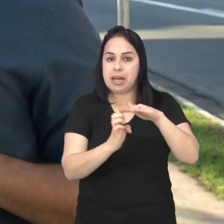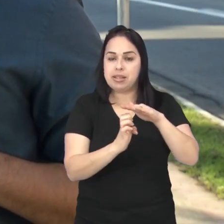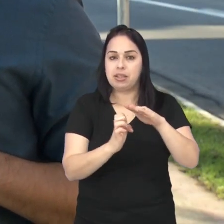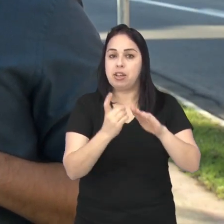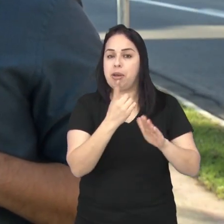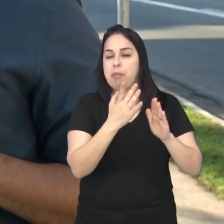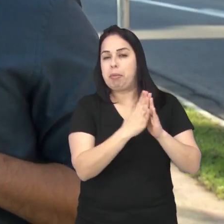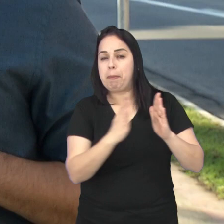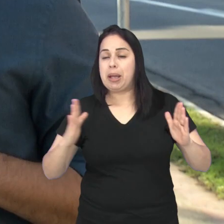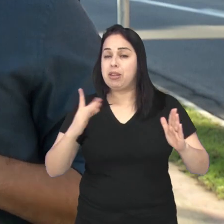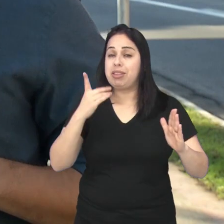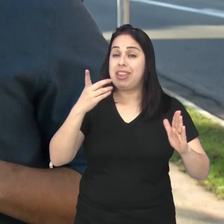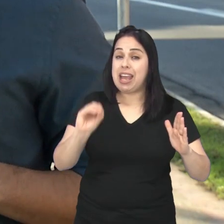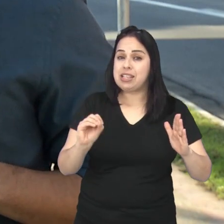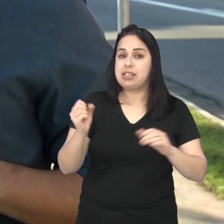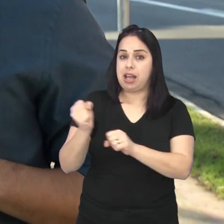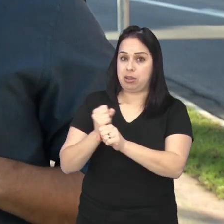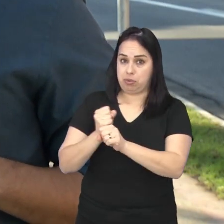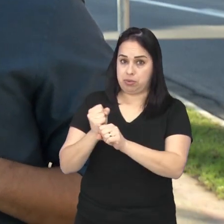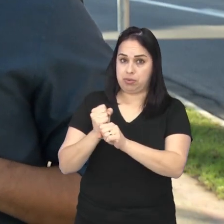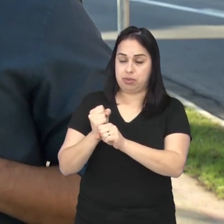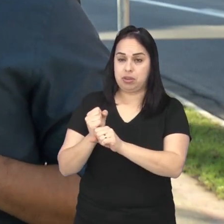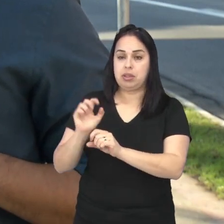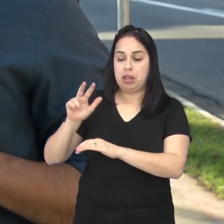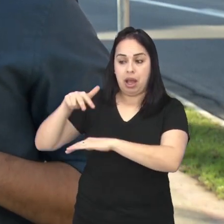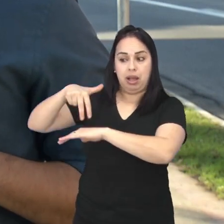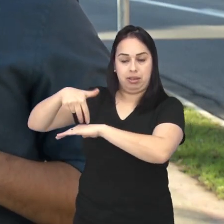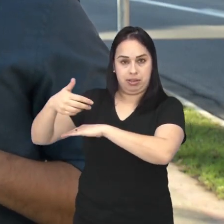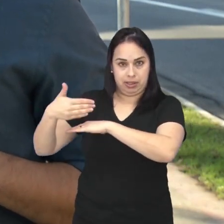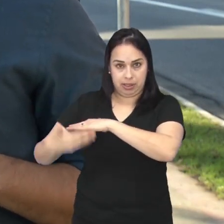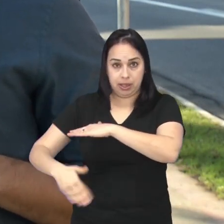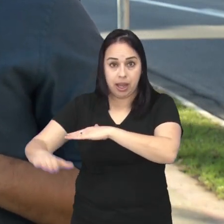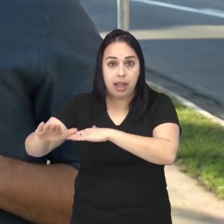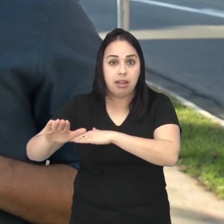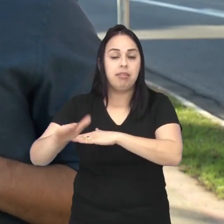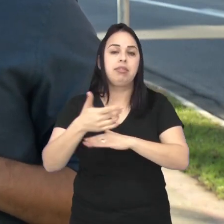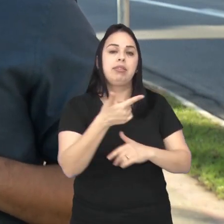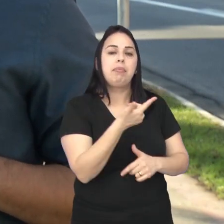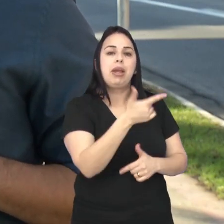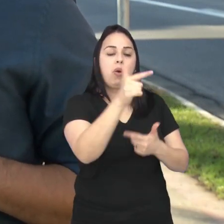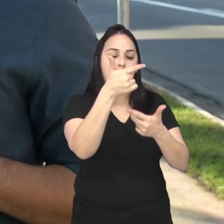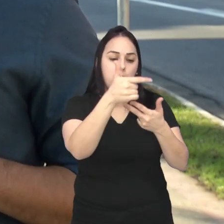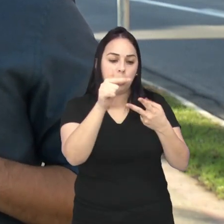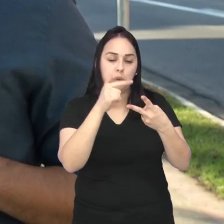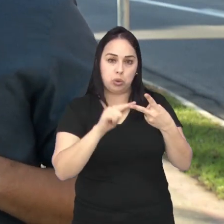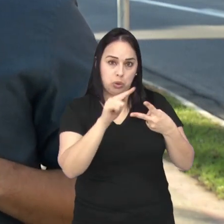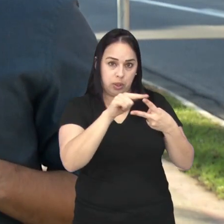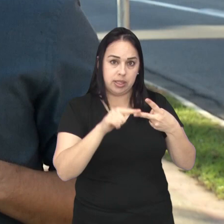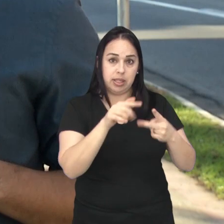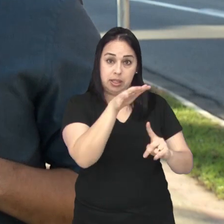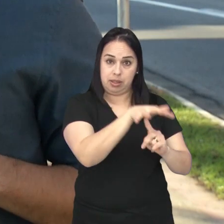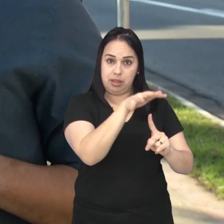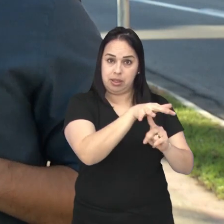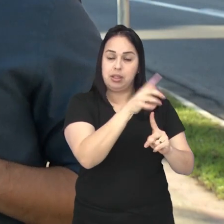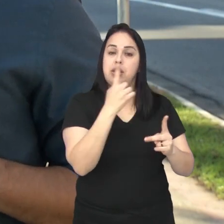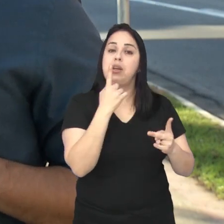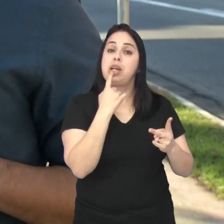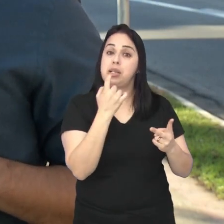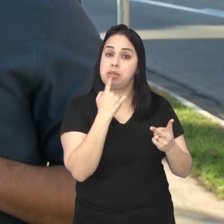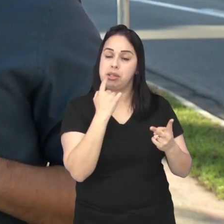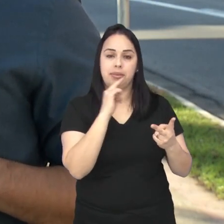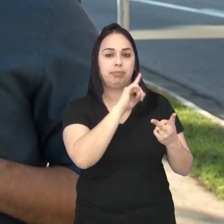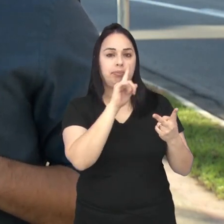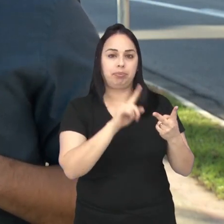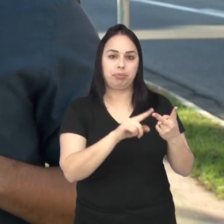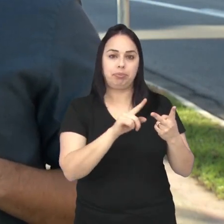iniciativa privada por um período de 10 anos. Além da Orla do Banhado, outros 2 pontos fazem parte desse projeto de concessão. São os quiosques